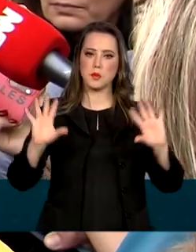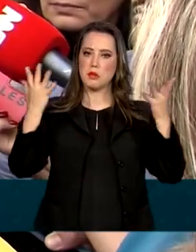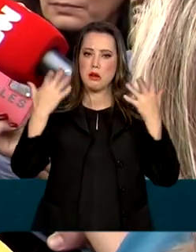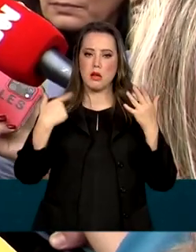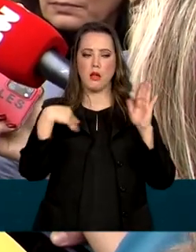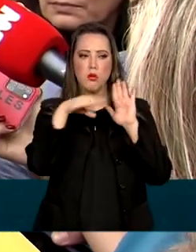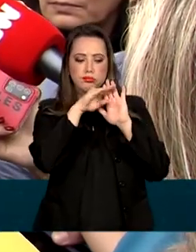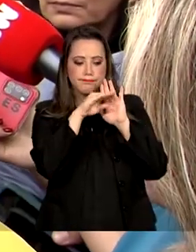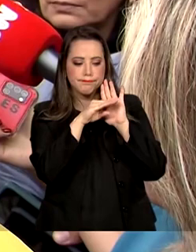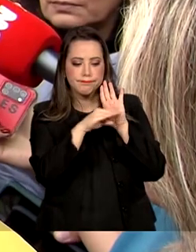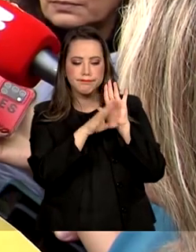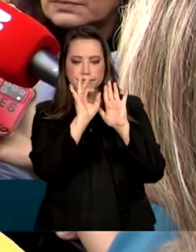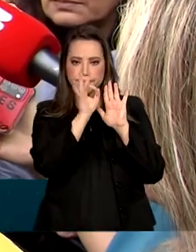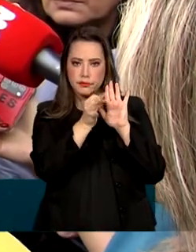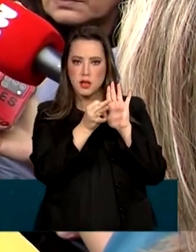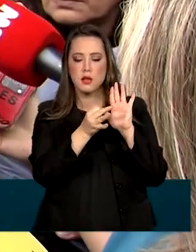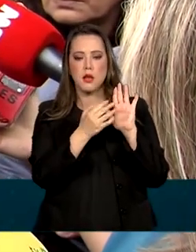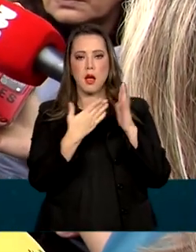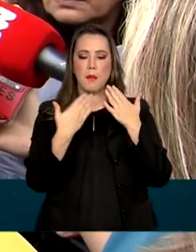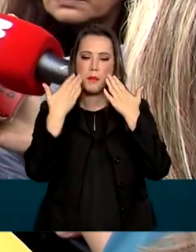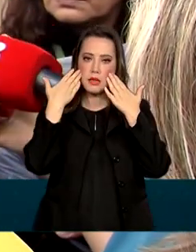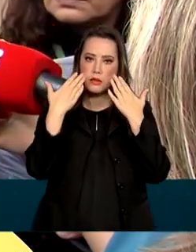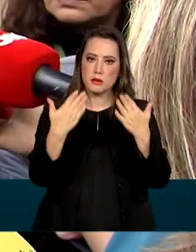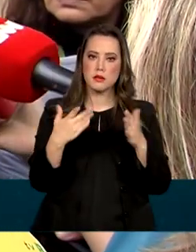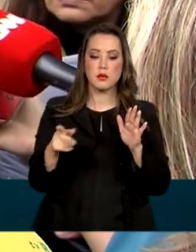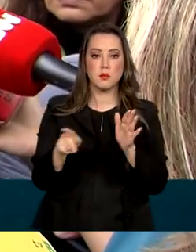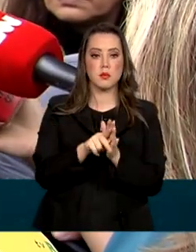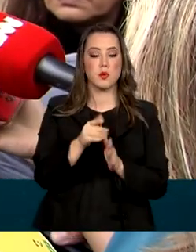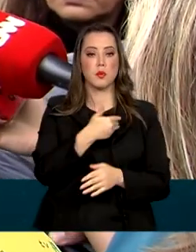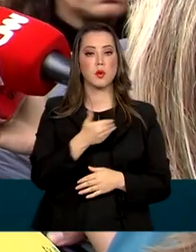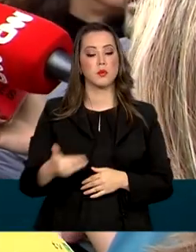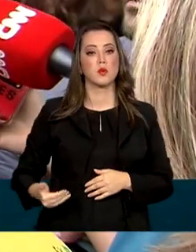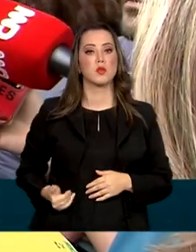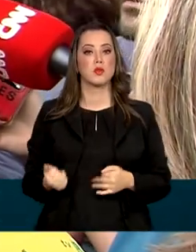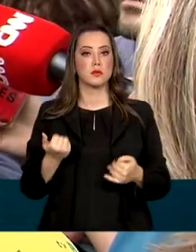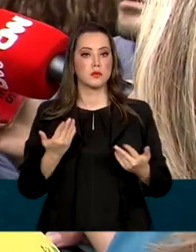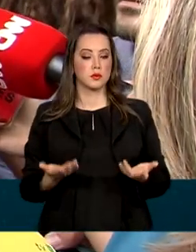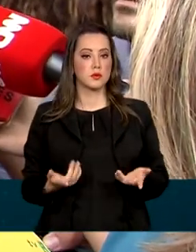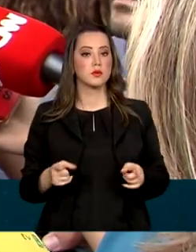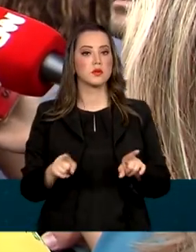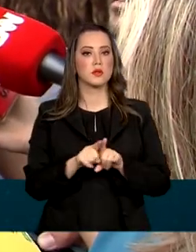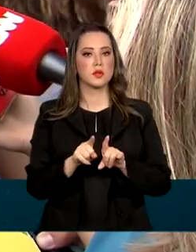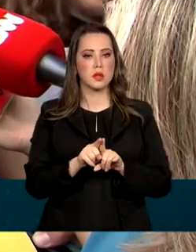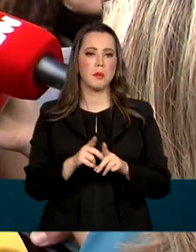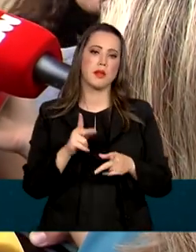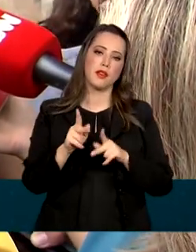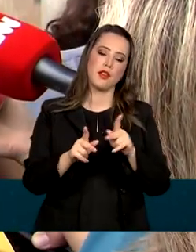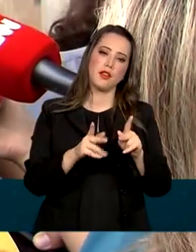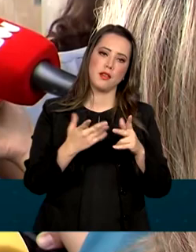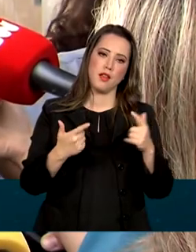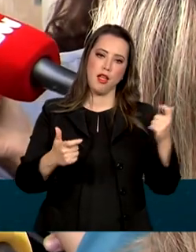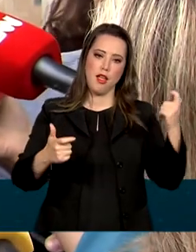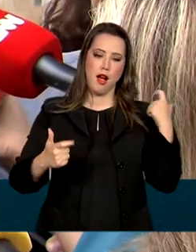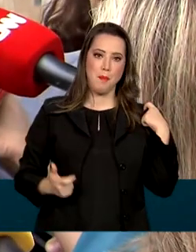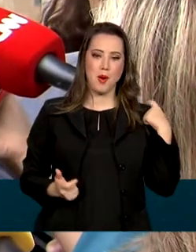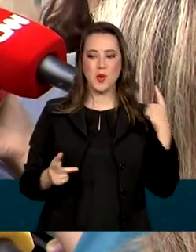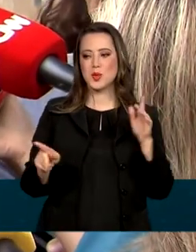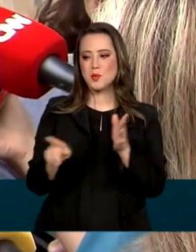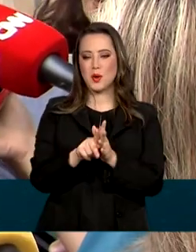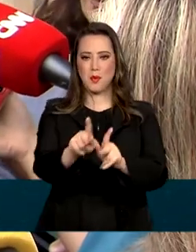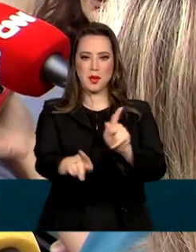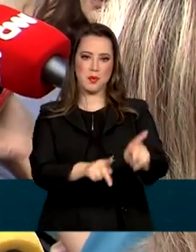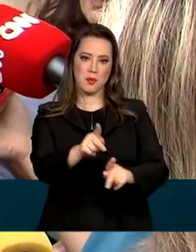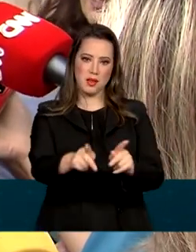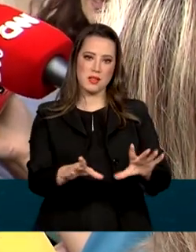roteiro pré-estabelecido pelo Estado brasileiro, pelos órgãos de Estado, e tem a posse popular que está sendo organizada pelo